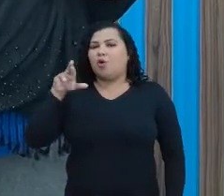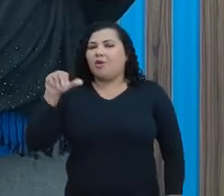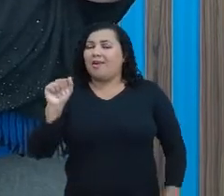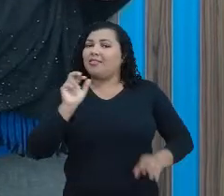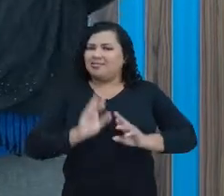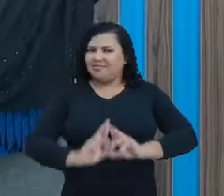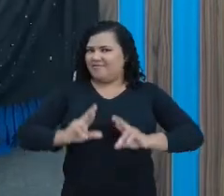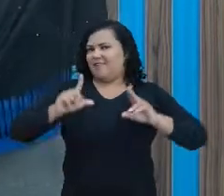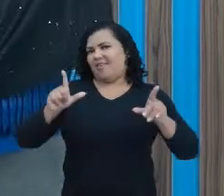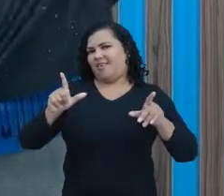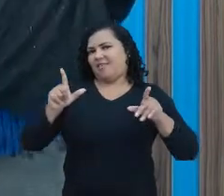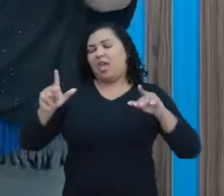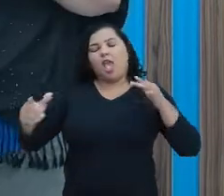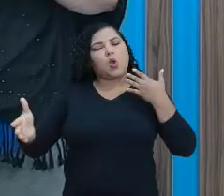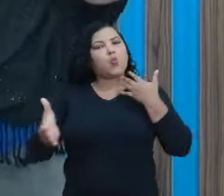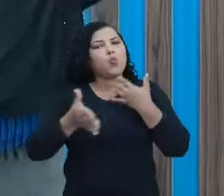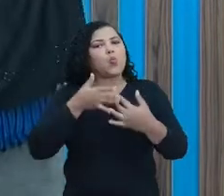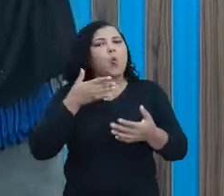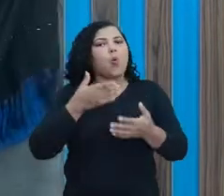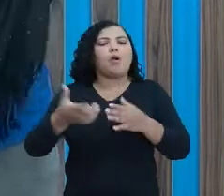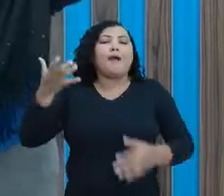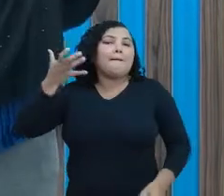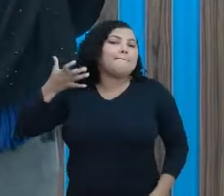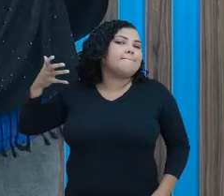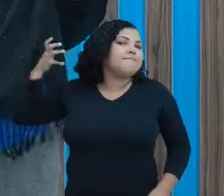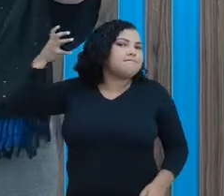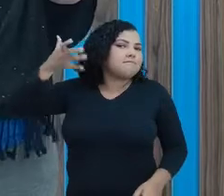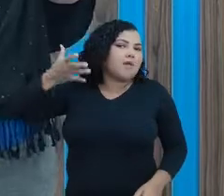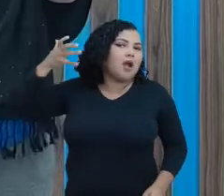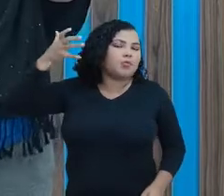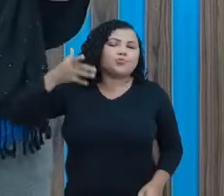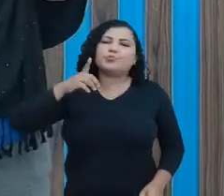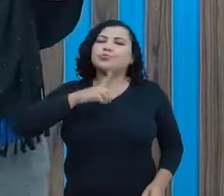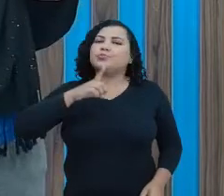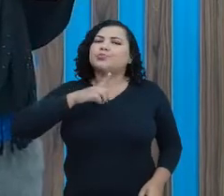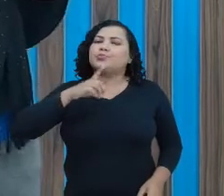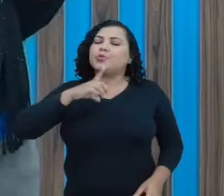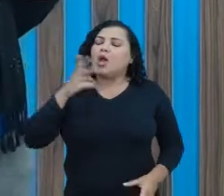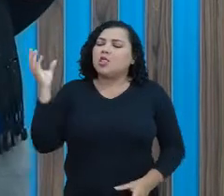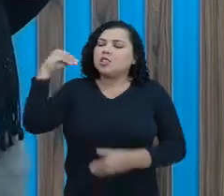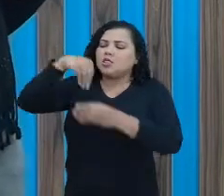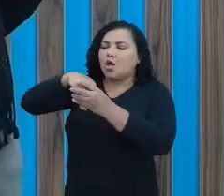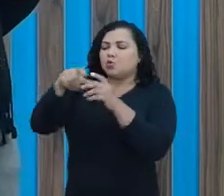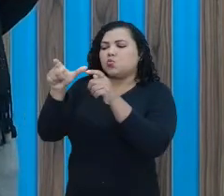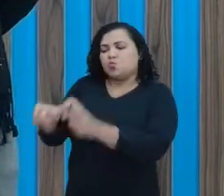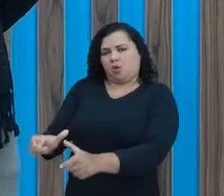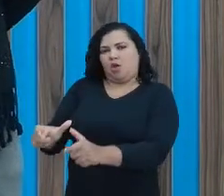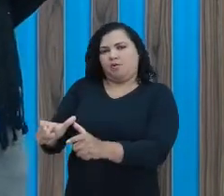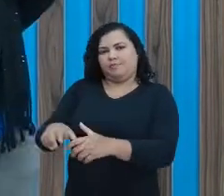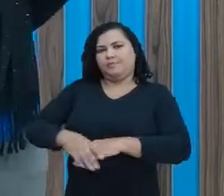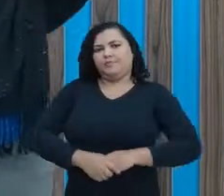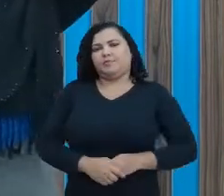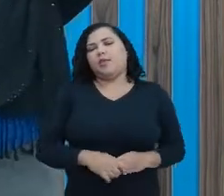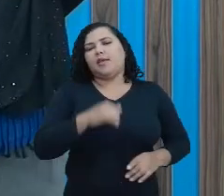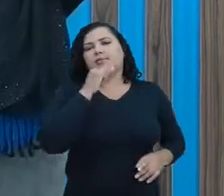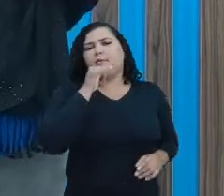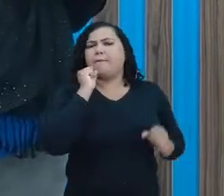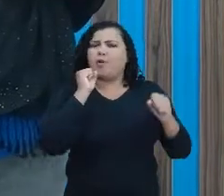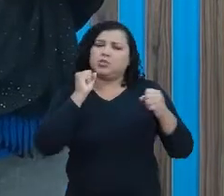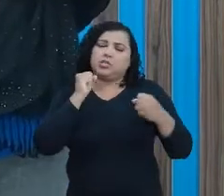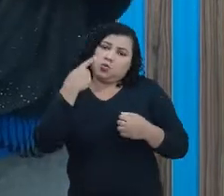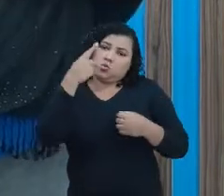é todo o som que está contido em um determinado ambiente. Pode ser no